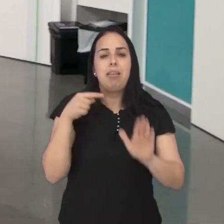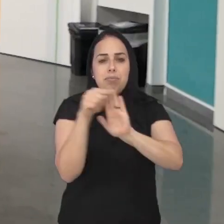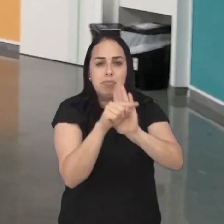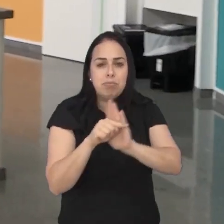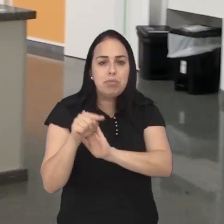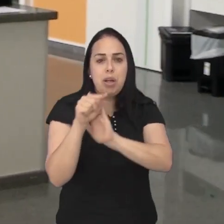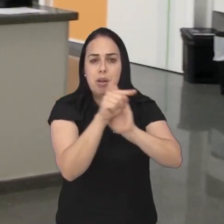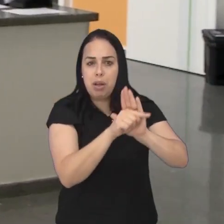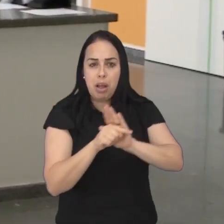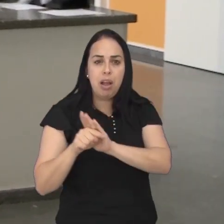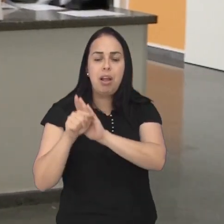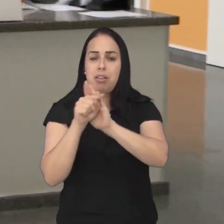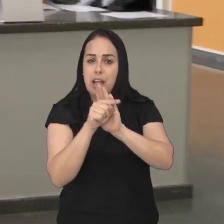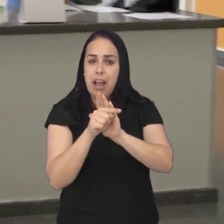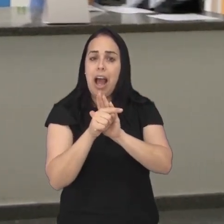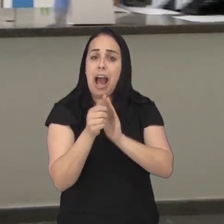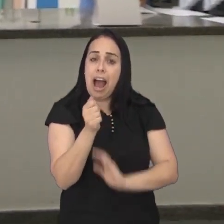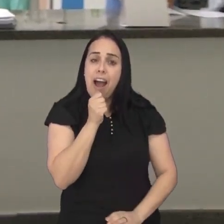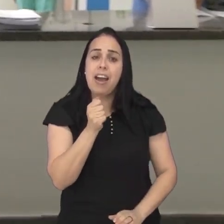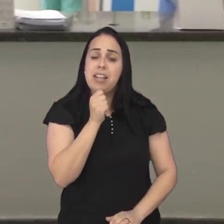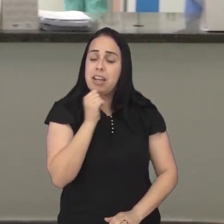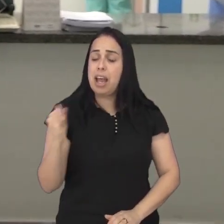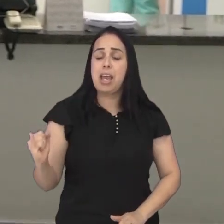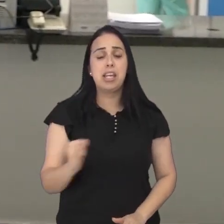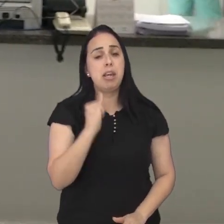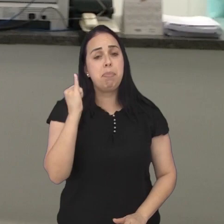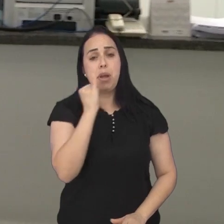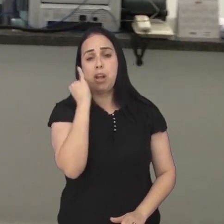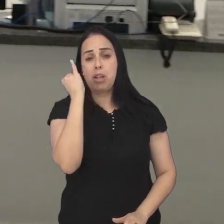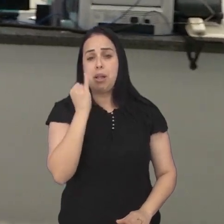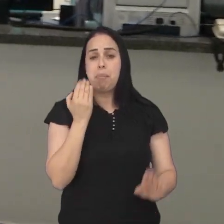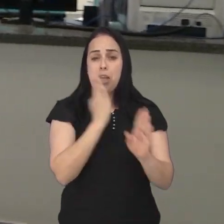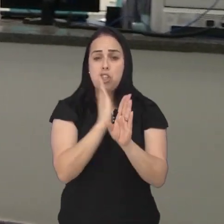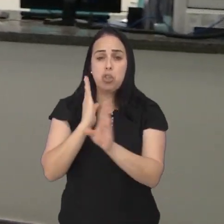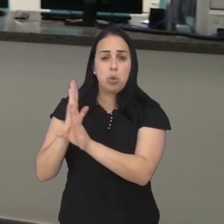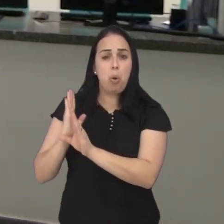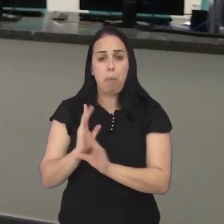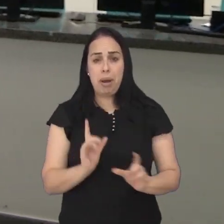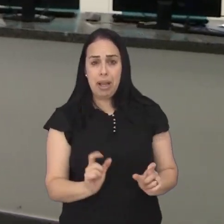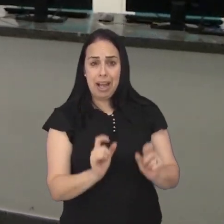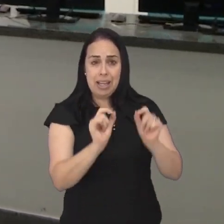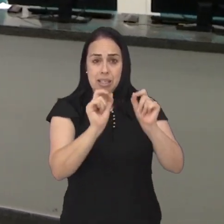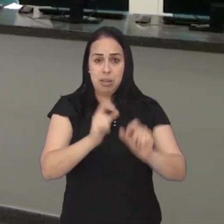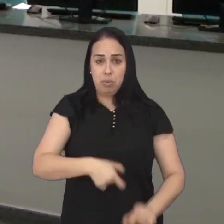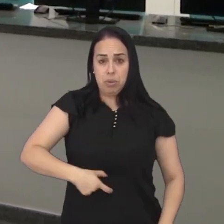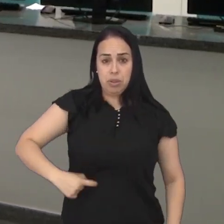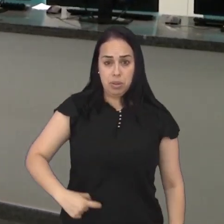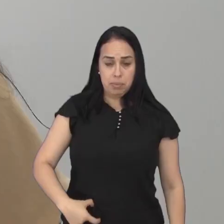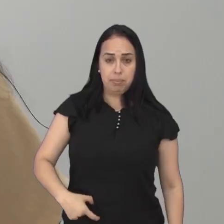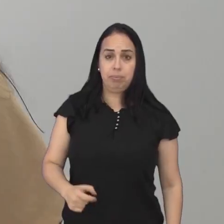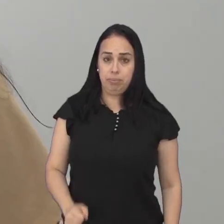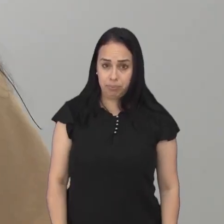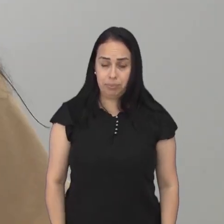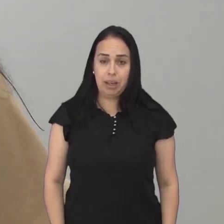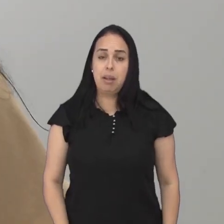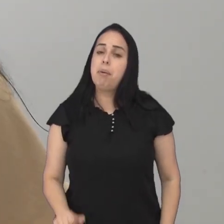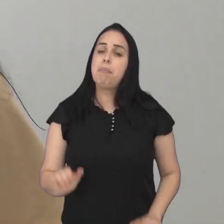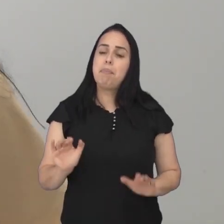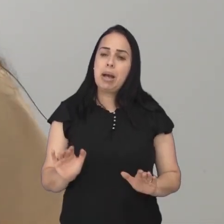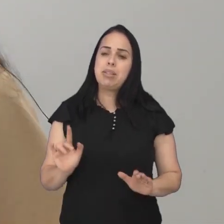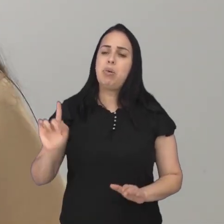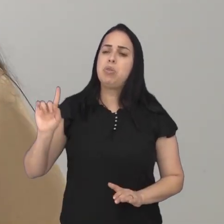de exames de colonoscopia, fundamental para o diagnóstico de câncer de intestino. A